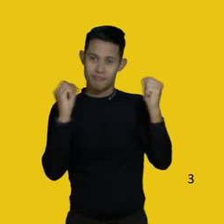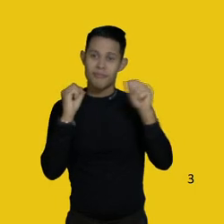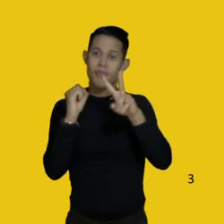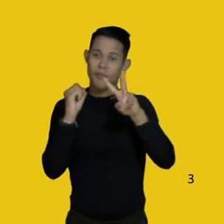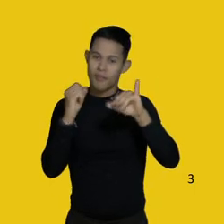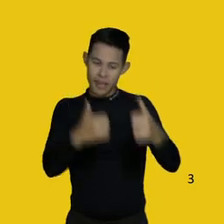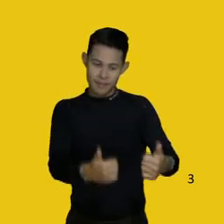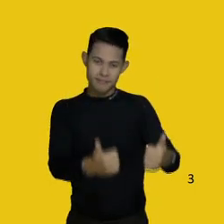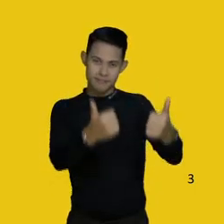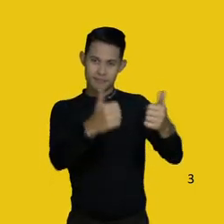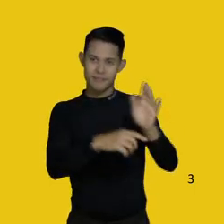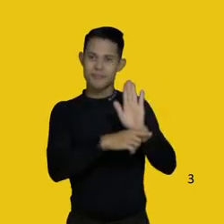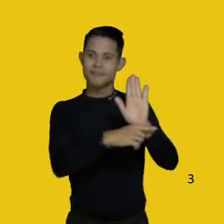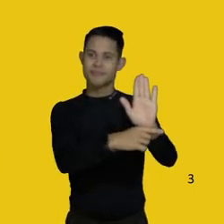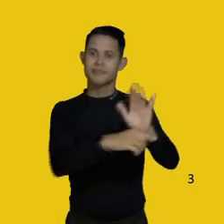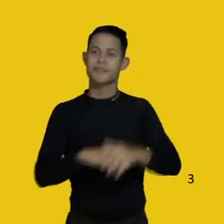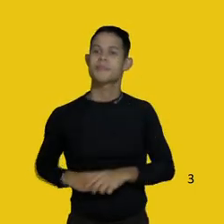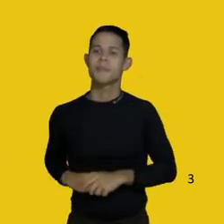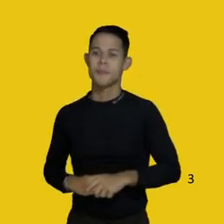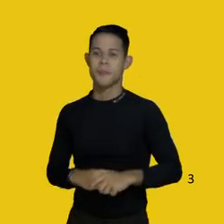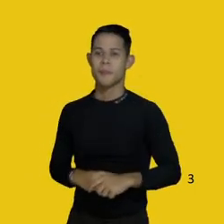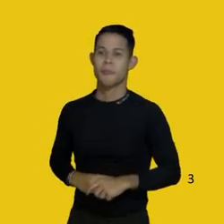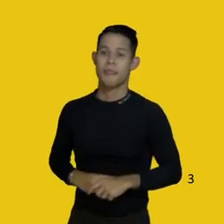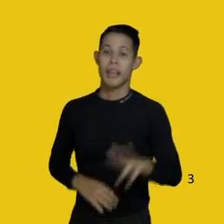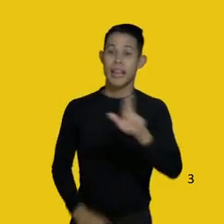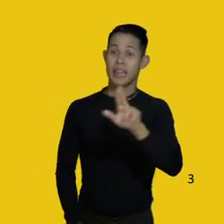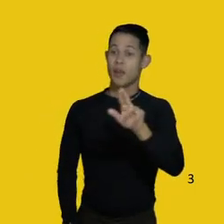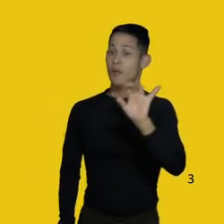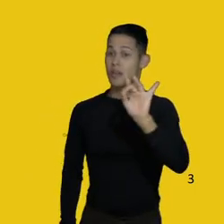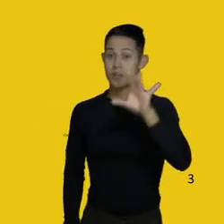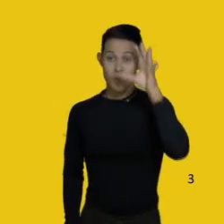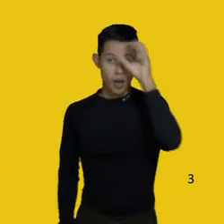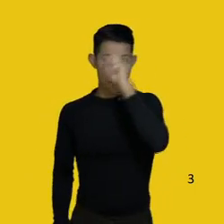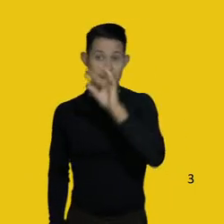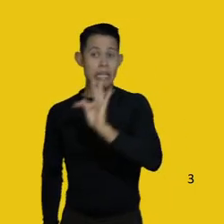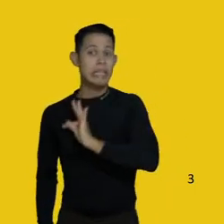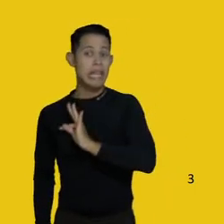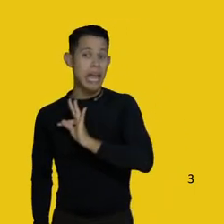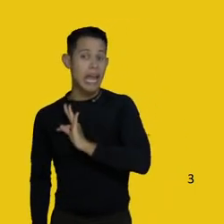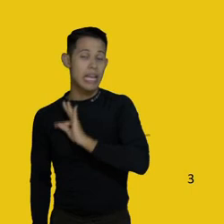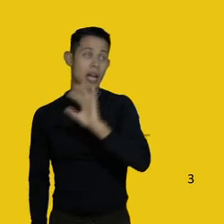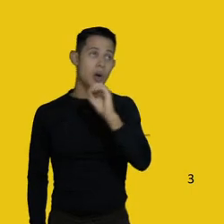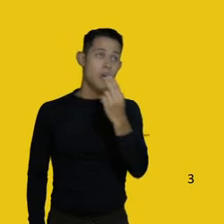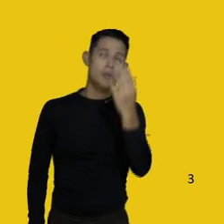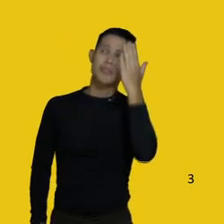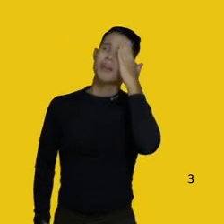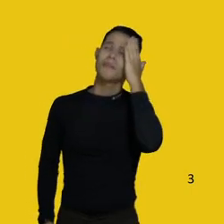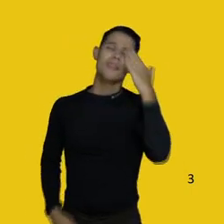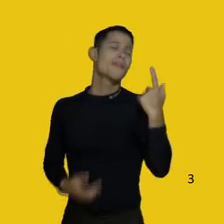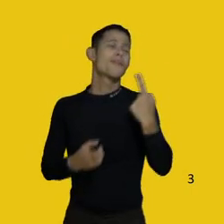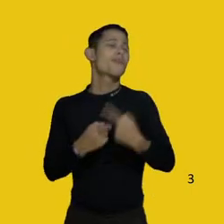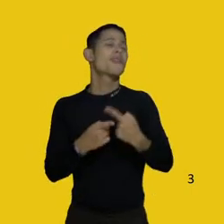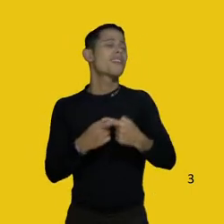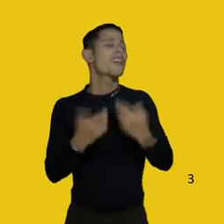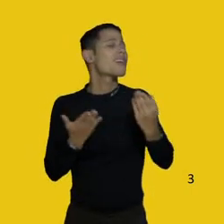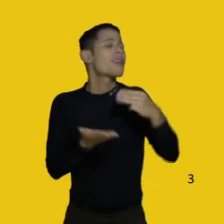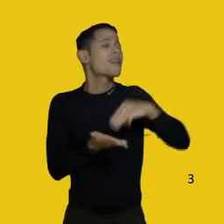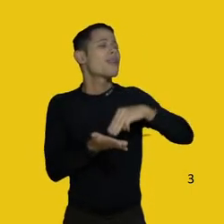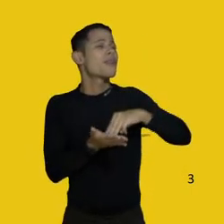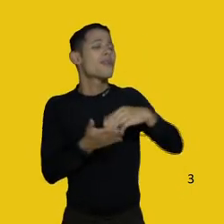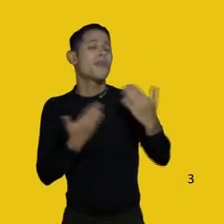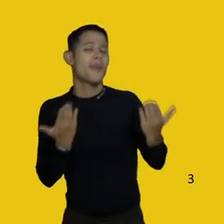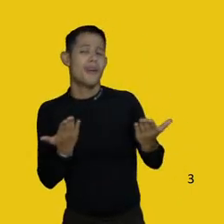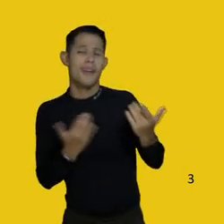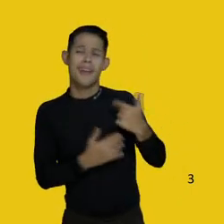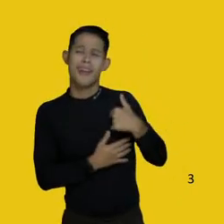bem então eles não precisam aprender só as técnicas e falar para que que serve isso né Porque muitas crianças falam para que que eu vou